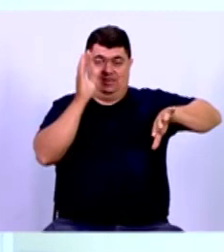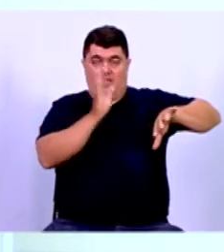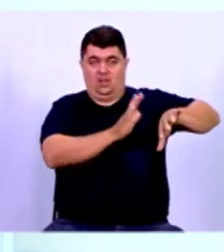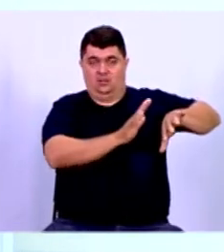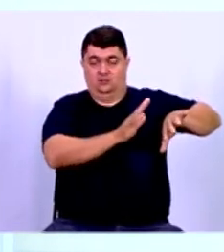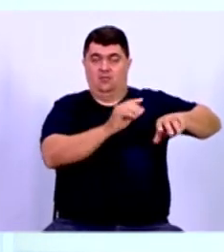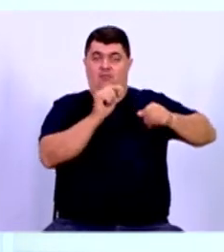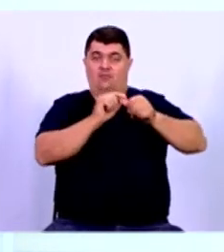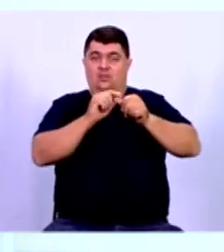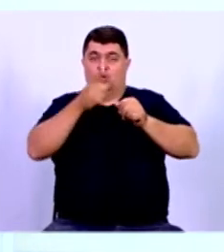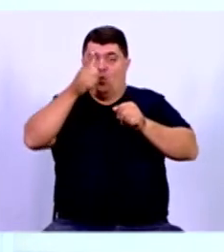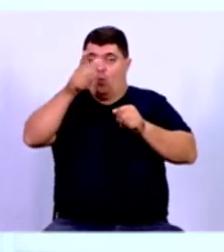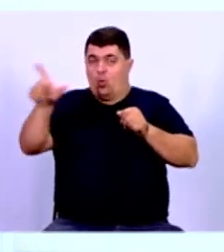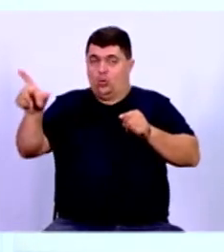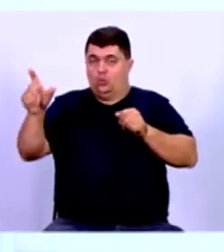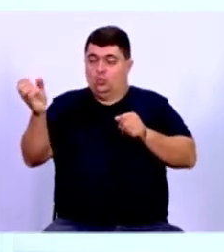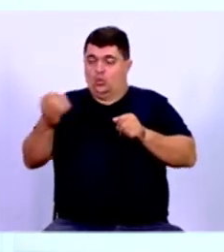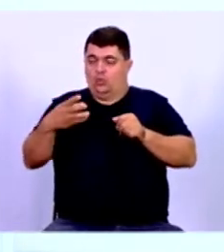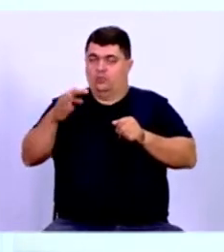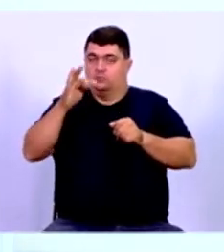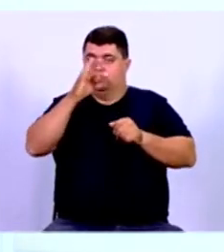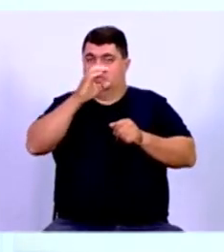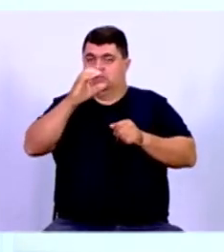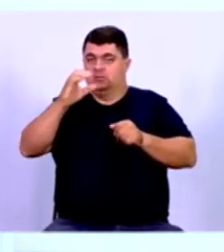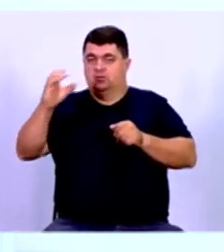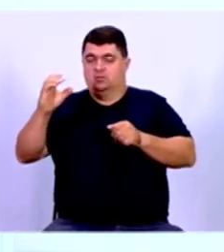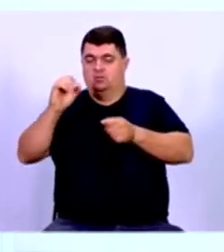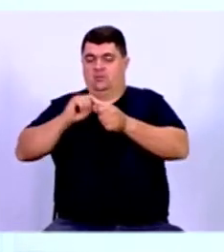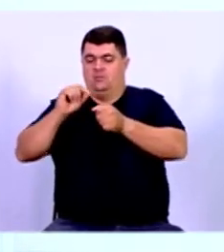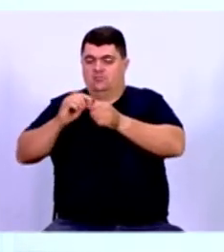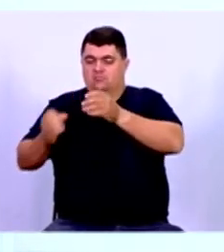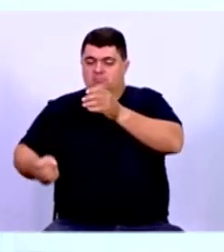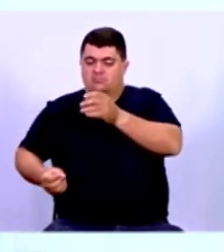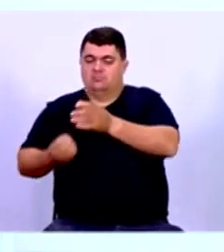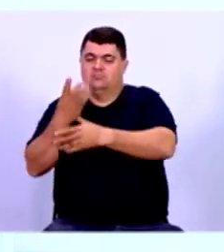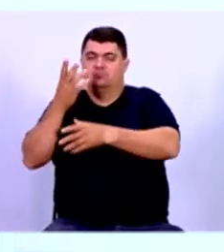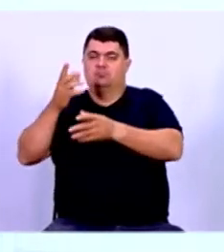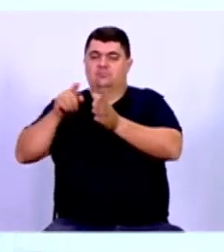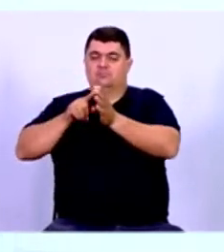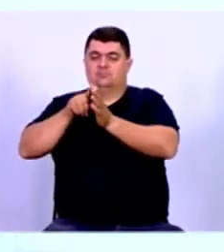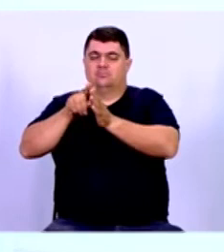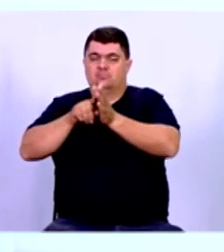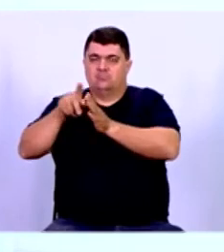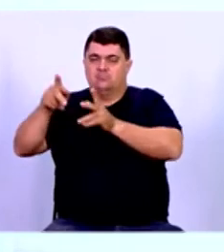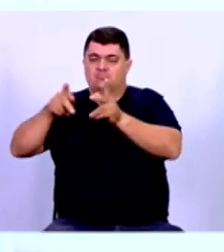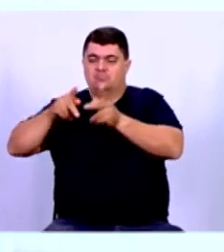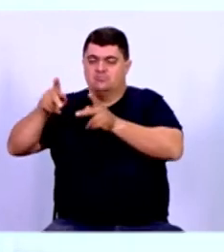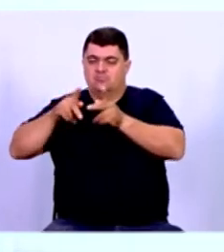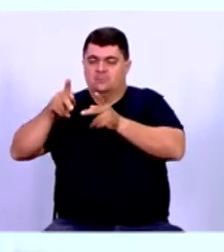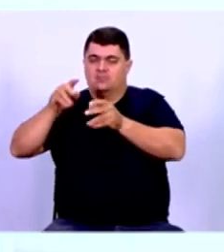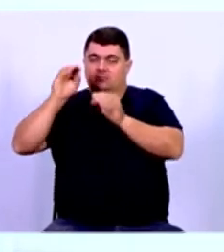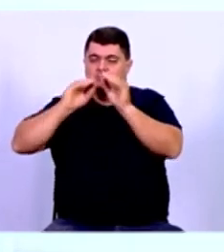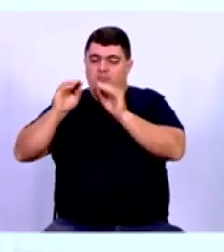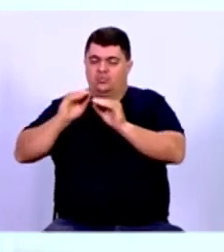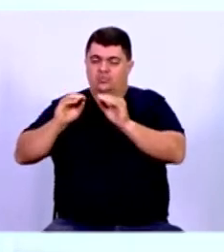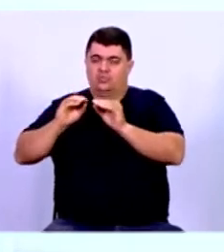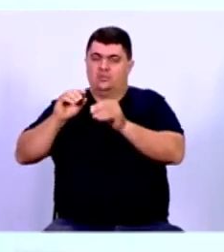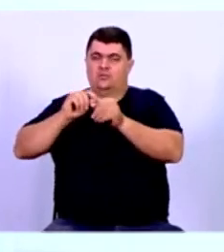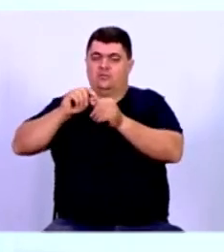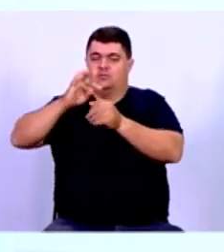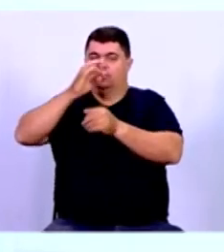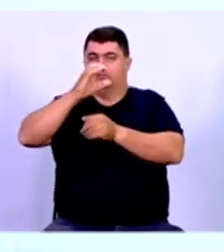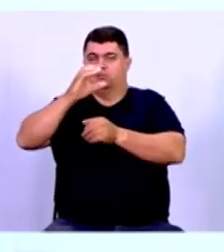você vai fazer o trabalho de conclusão de curso, que é elaborar o projeto de pesquisa, aplicar a pesquisa e